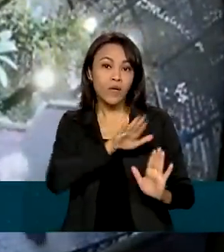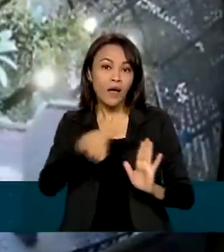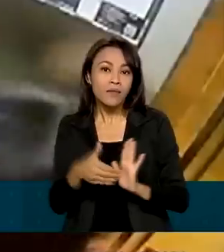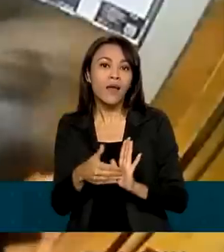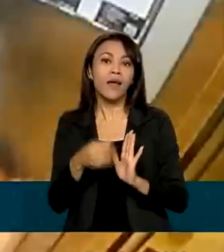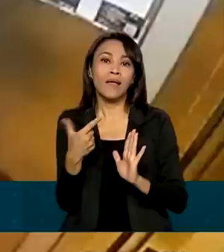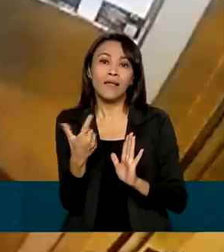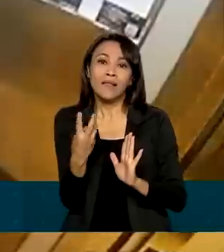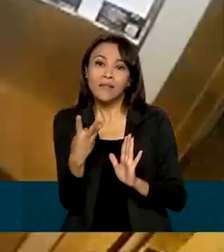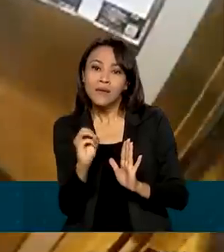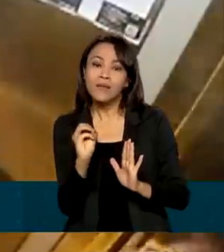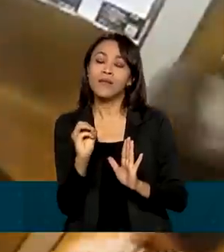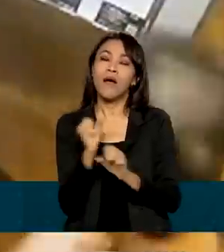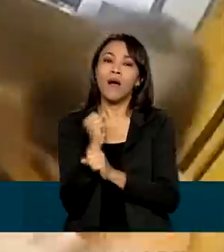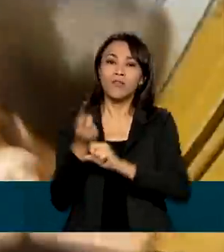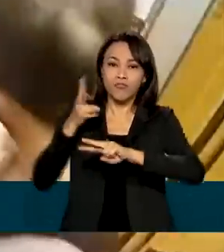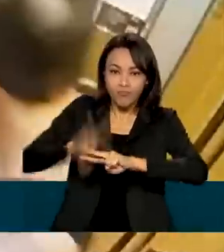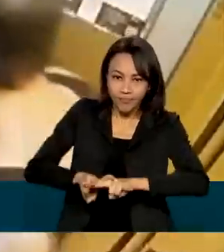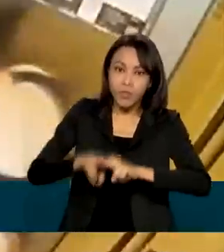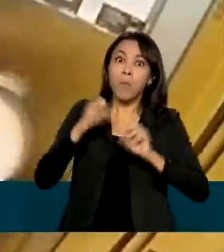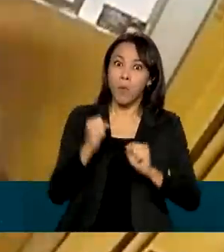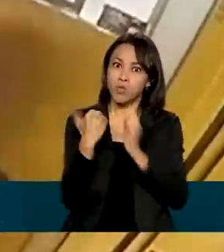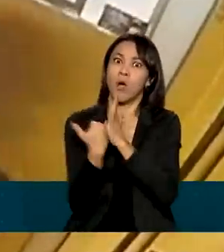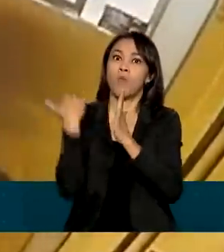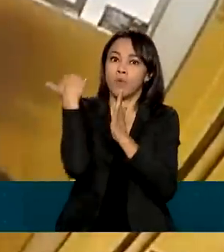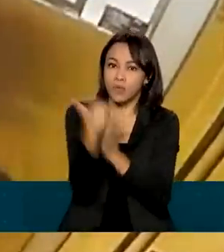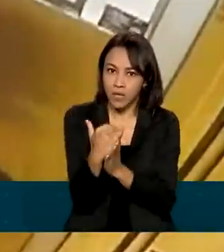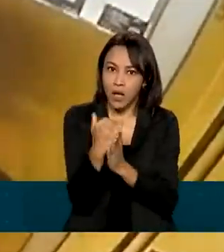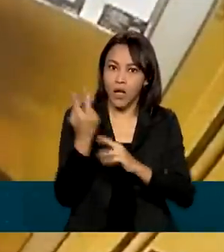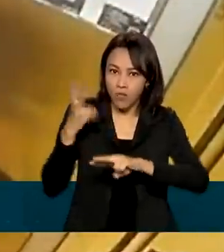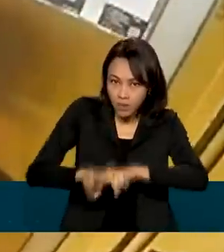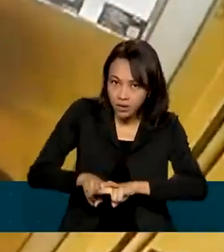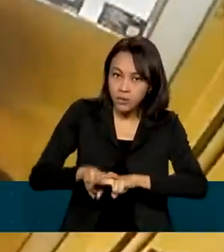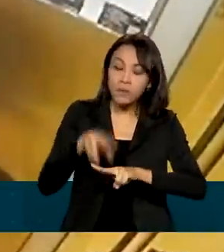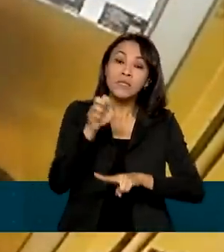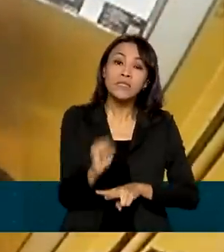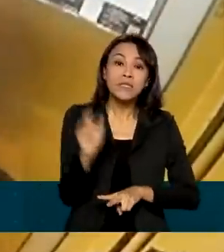Além disso, pode aumentar a pena se o autor